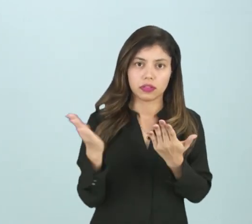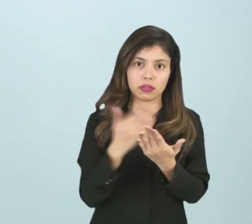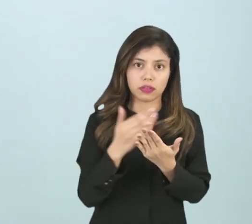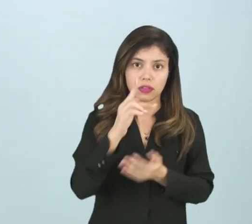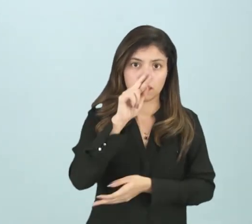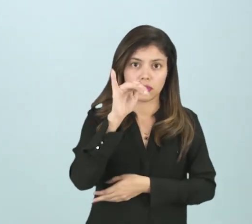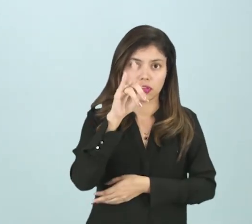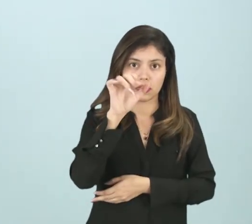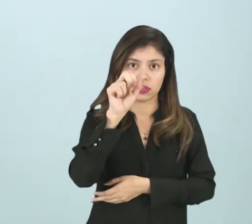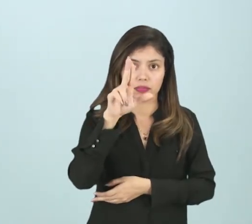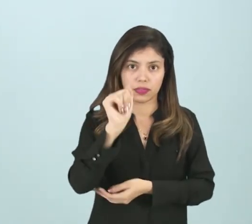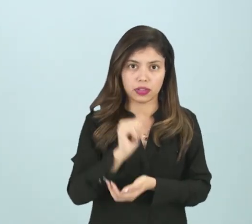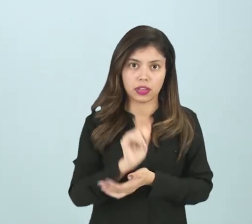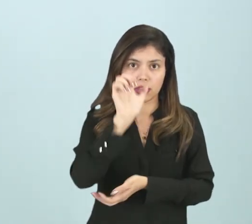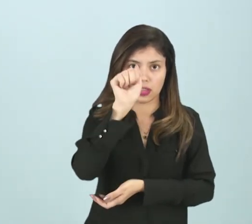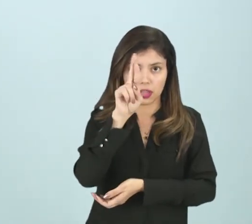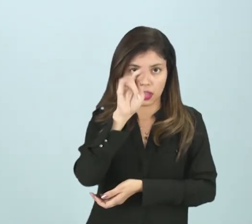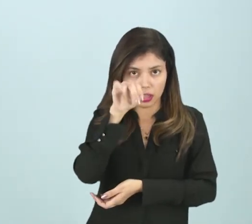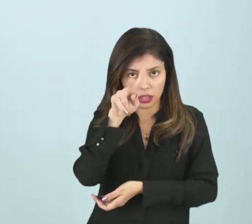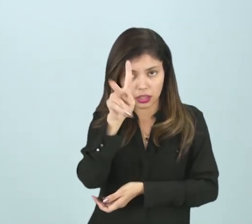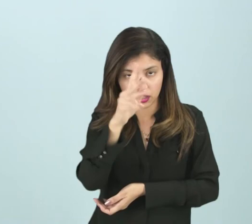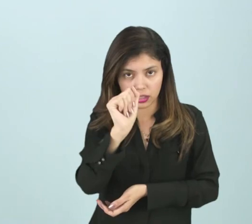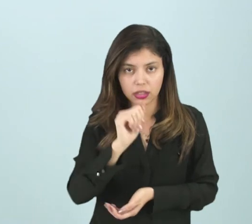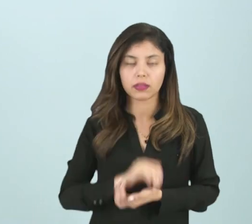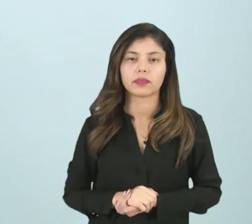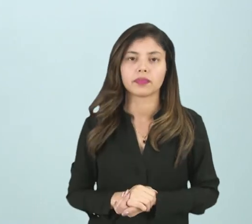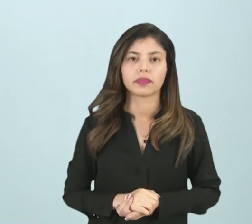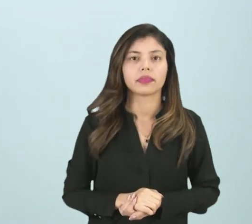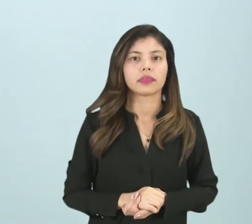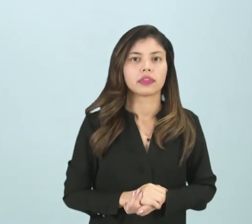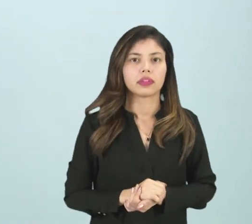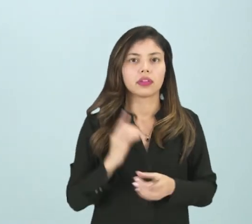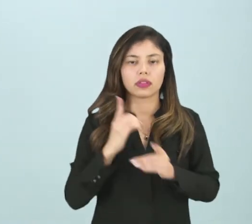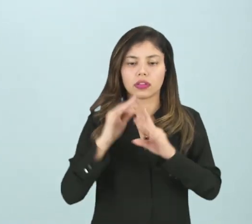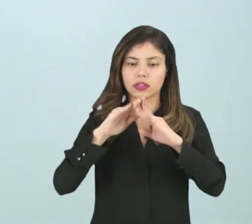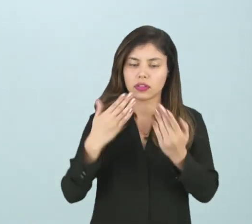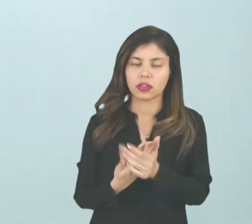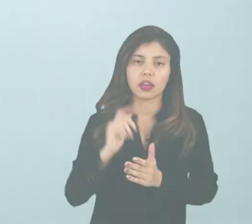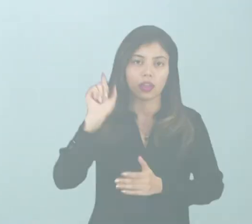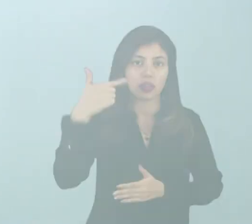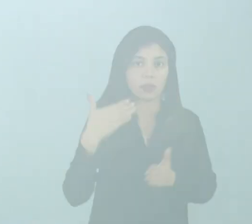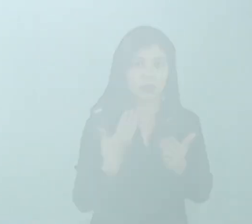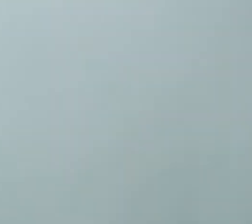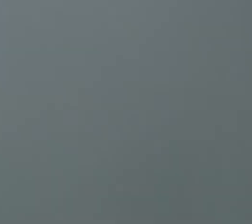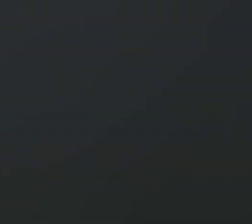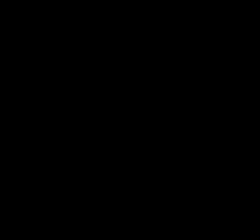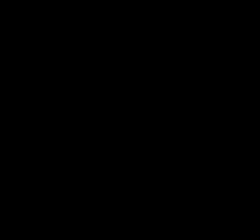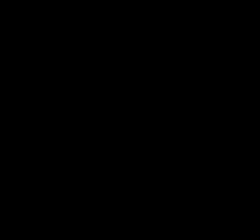Filosofando, da Aranha e Martins, que a gente usa nas salas de aulas. Por hora é isso e até a próxima.